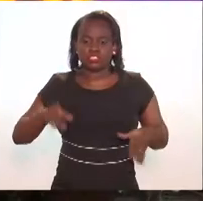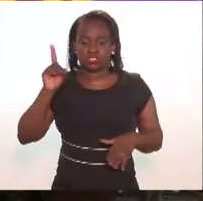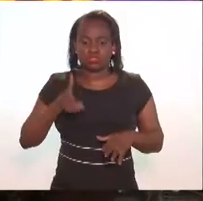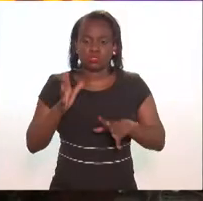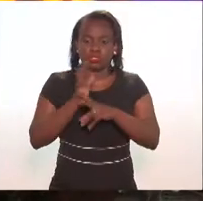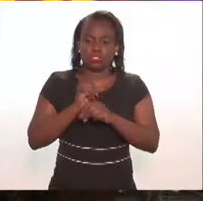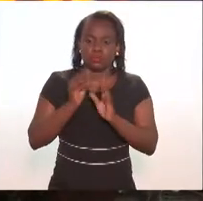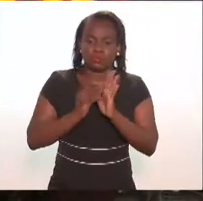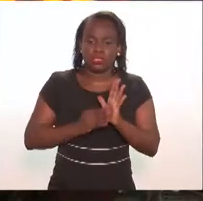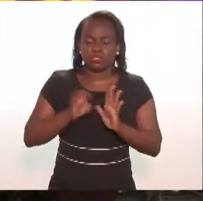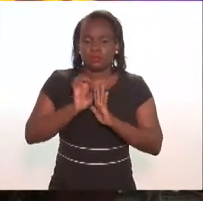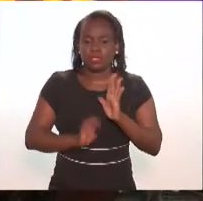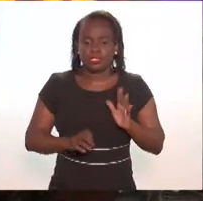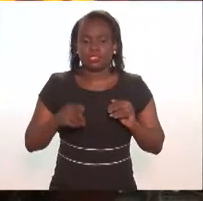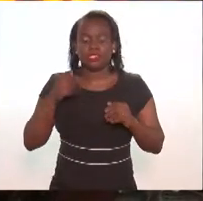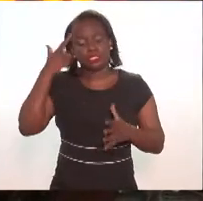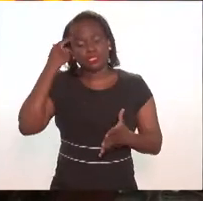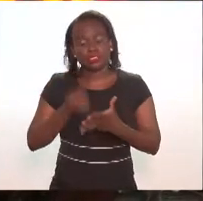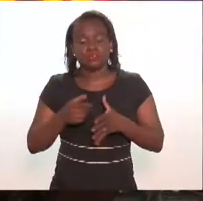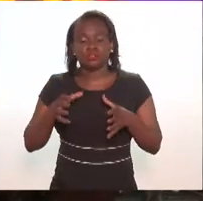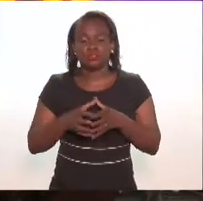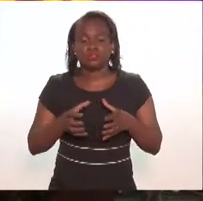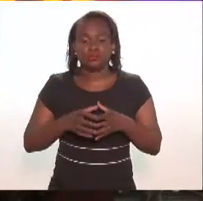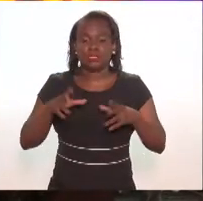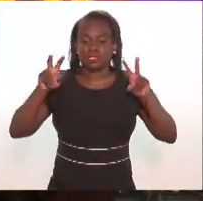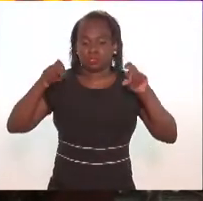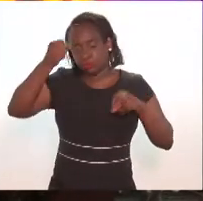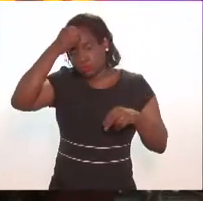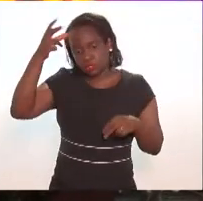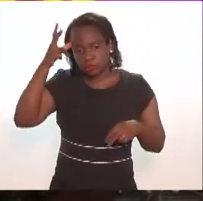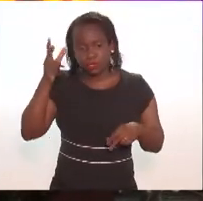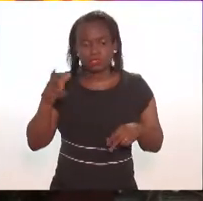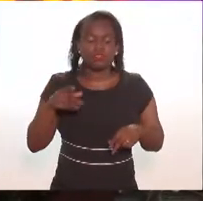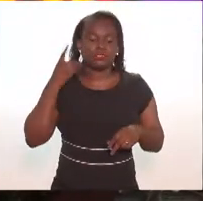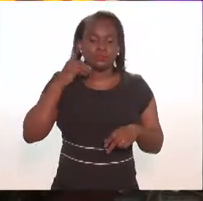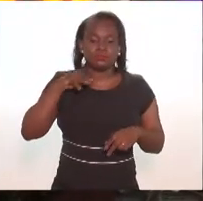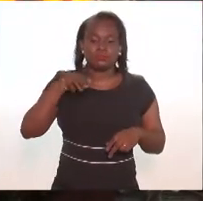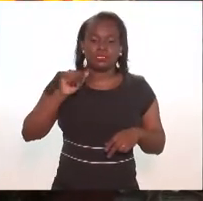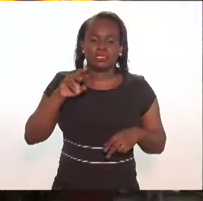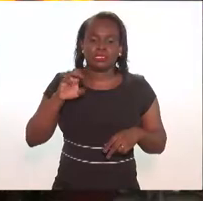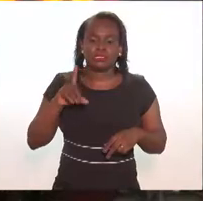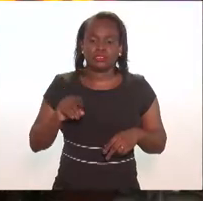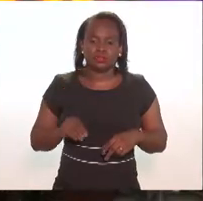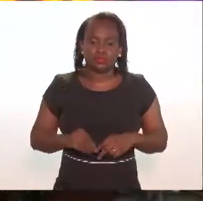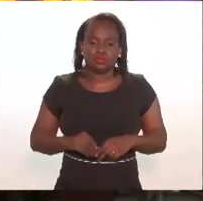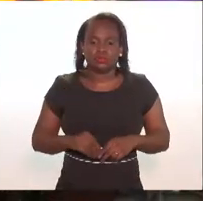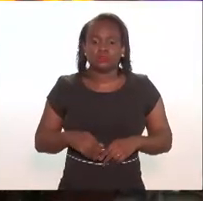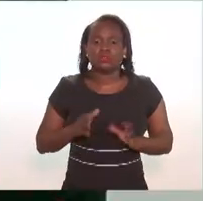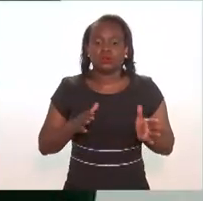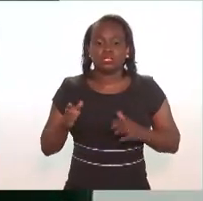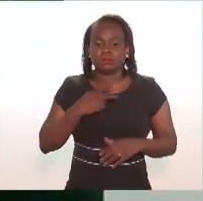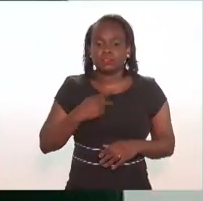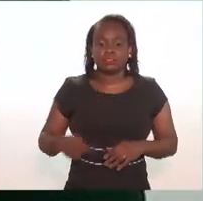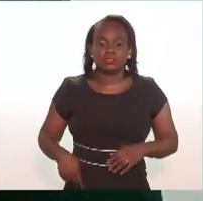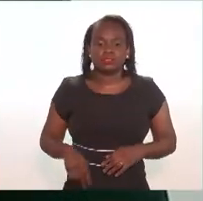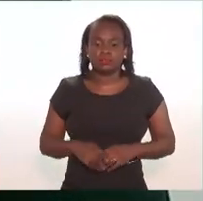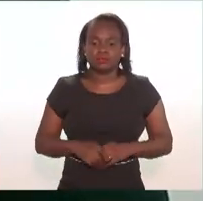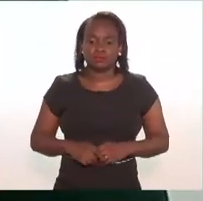as emendas de plenário. Permite parecer pela Comissão de Assuntos Municipais, deputado Carlos Macedo. Questão de ordem, senhor presidente, quando puder.